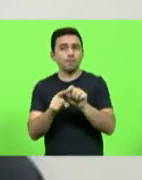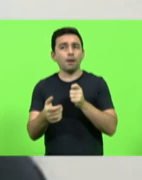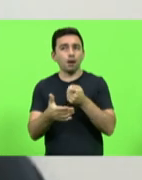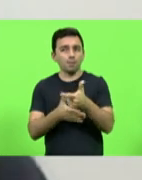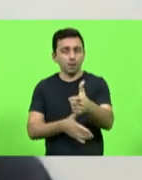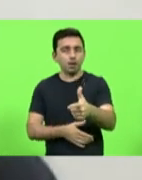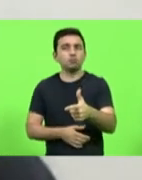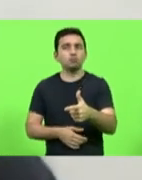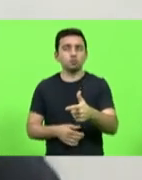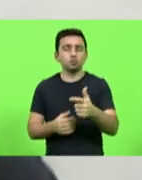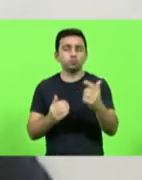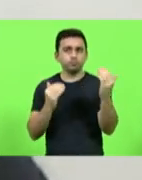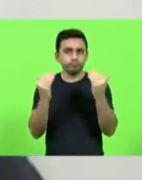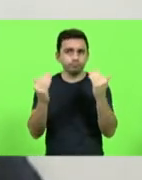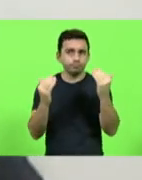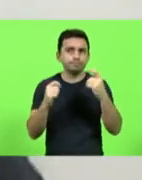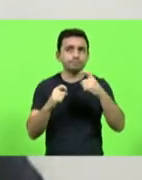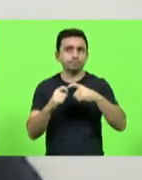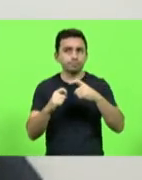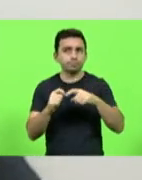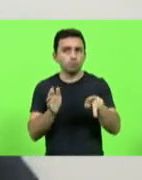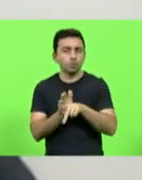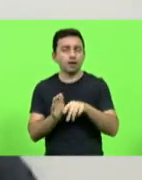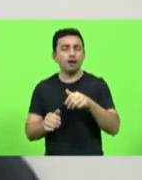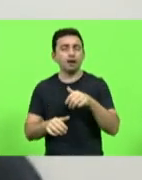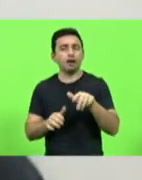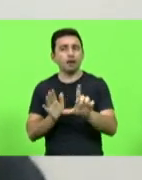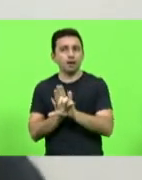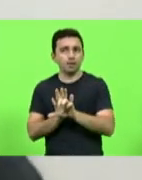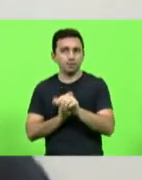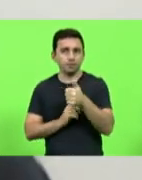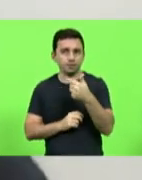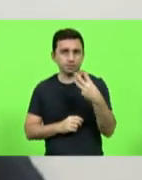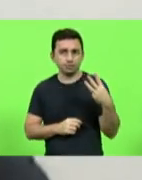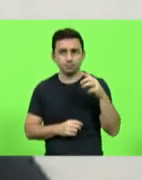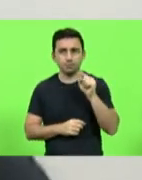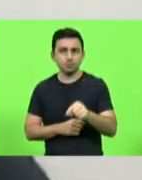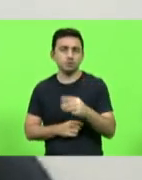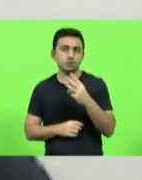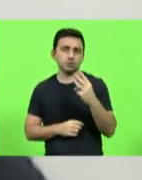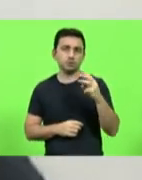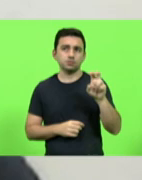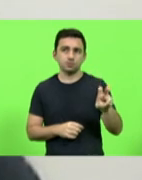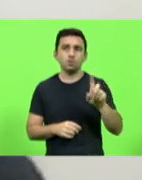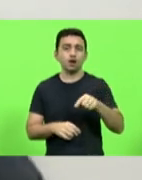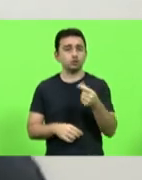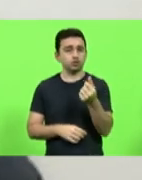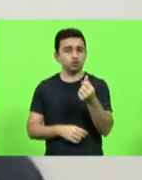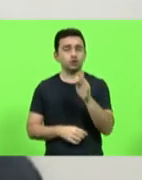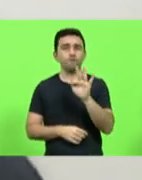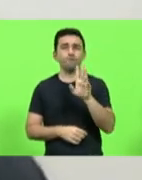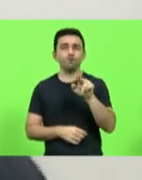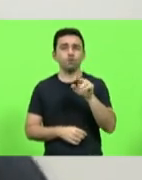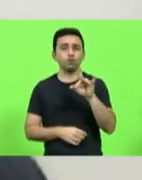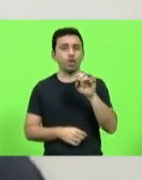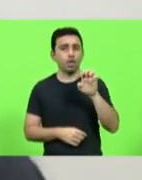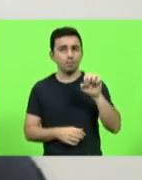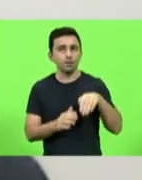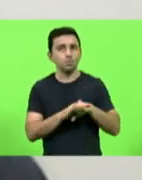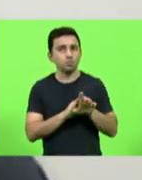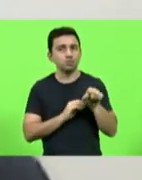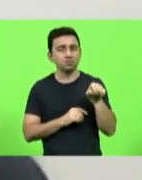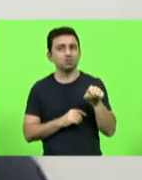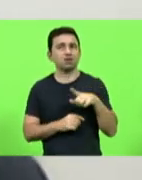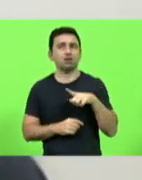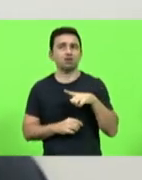assistentes sociais da lei 13.935, a lei federal, com recurso do Fundeb, né? Então, a gente tem uma fonte de financiamento